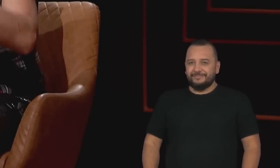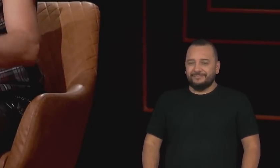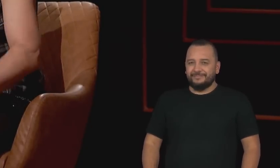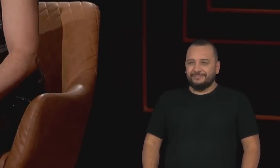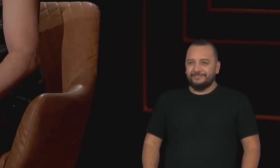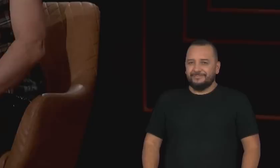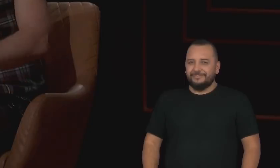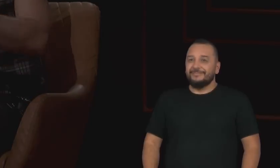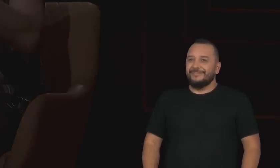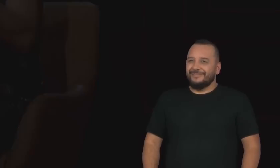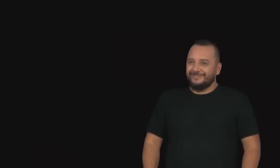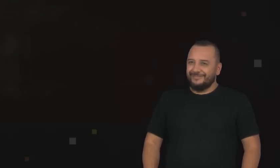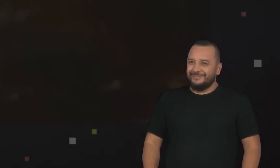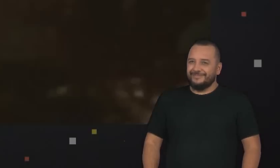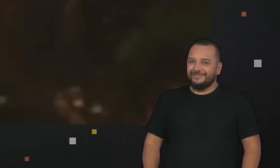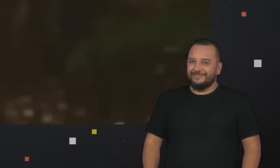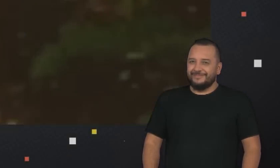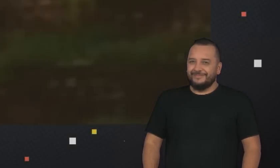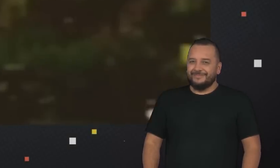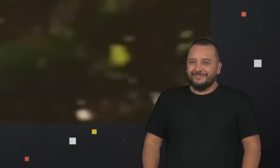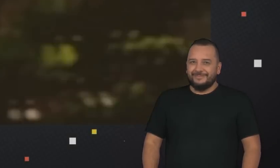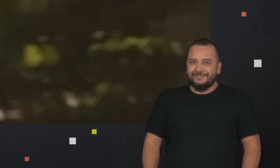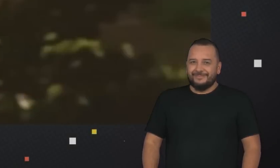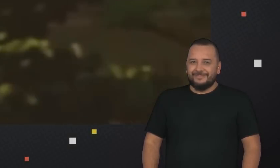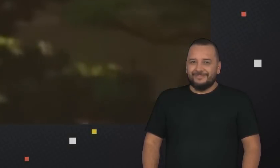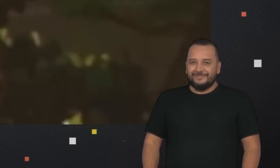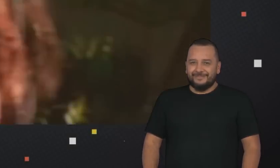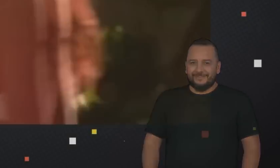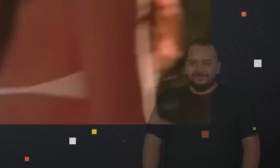Hawaii. É meio romântica. Assim.